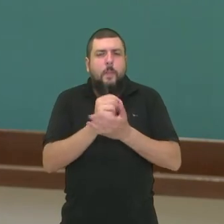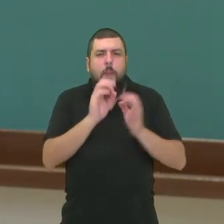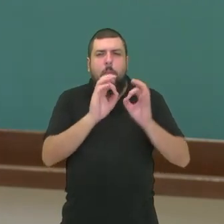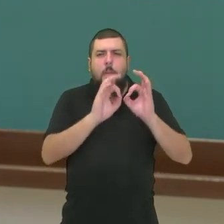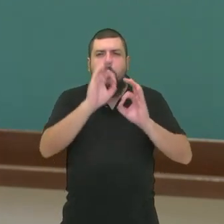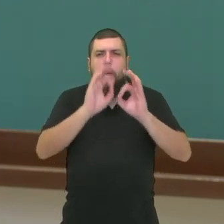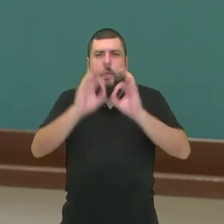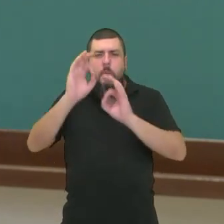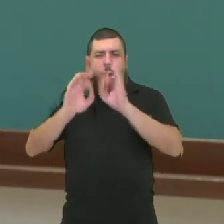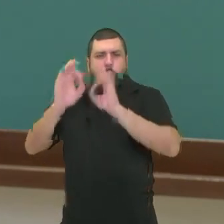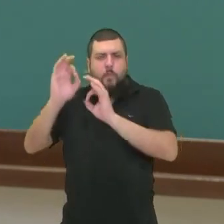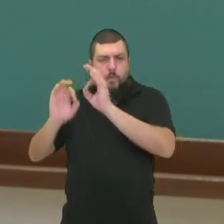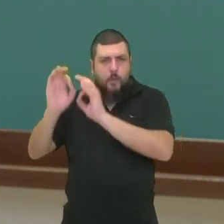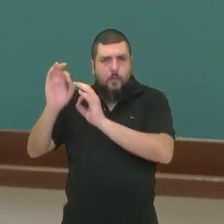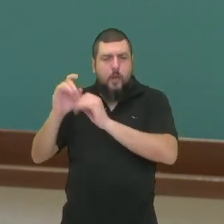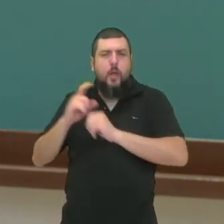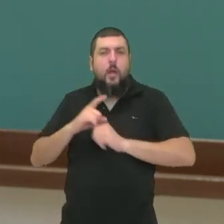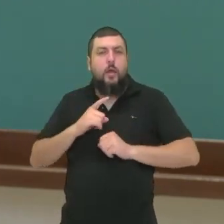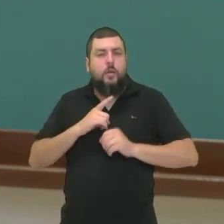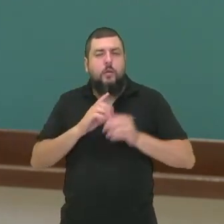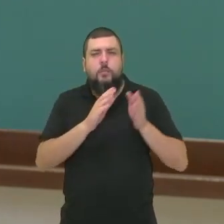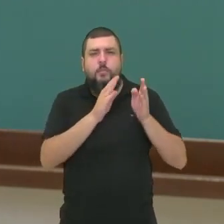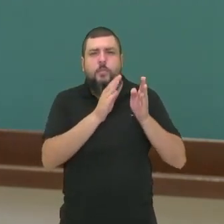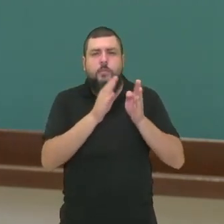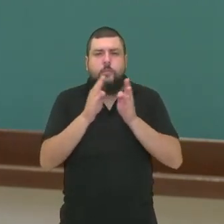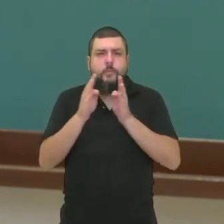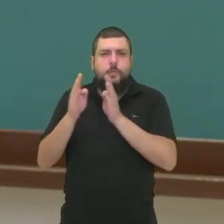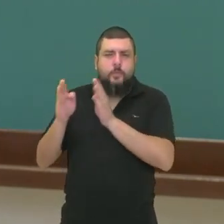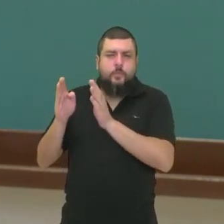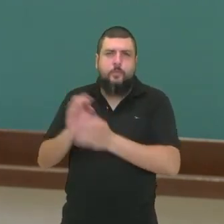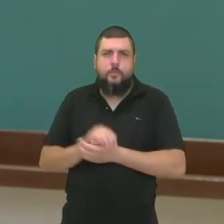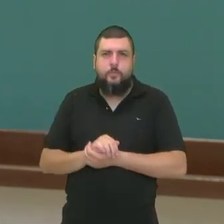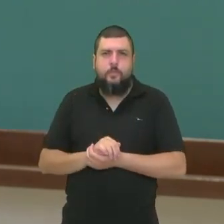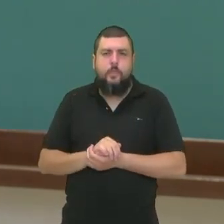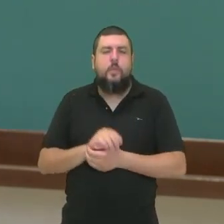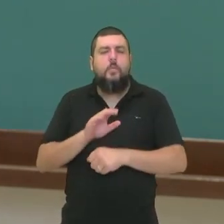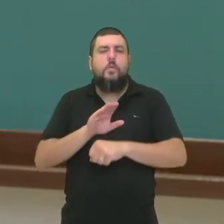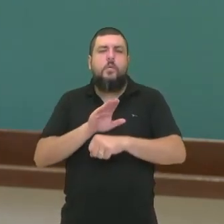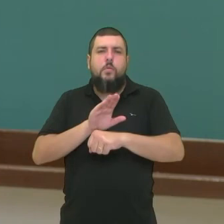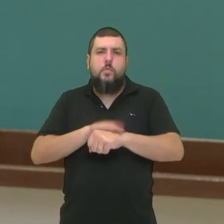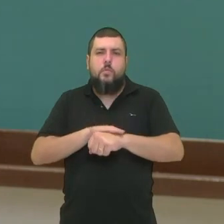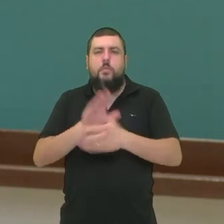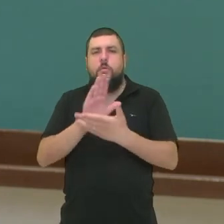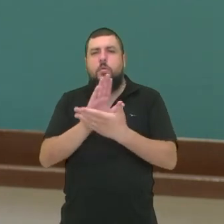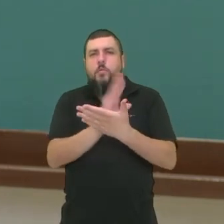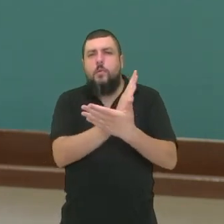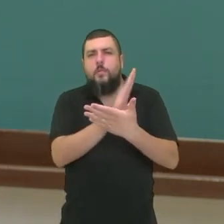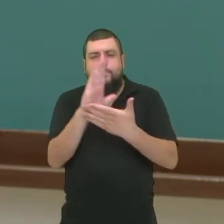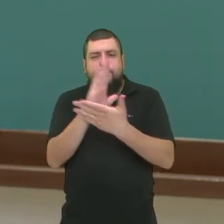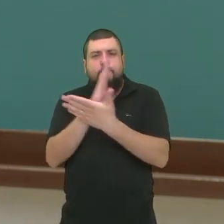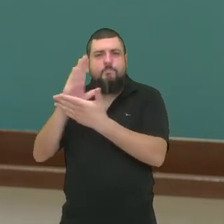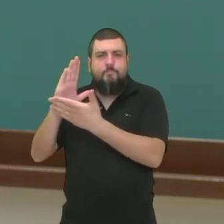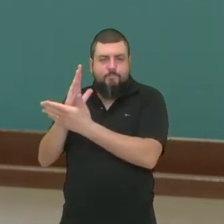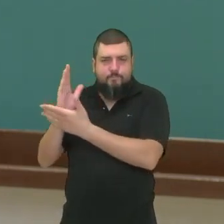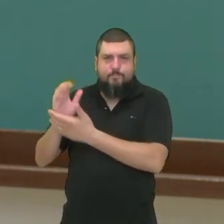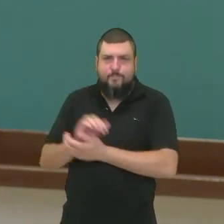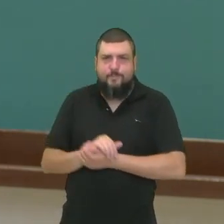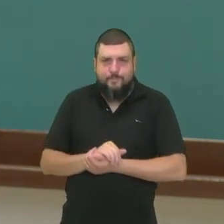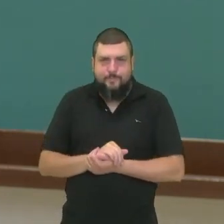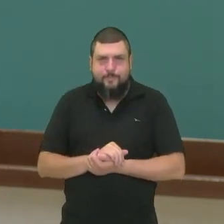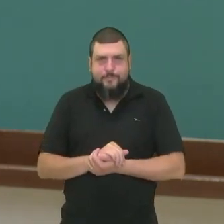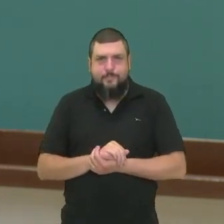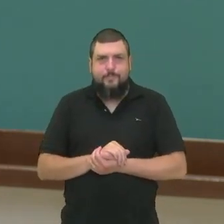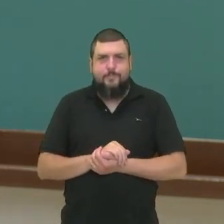essas unidades que é o compasso. Dentro dessas unidades vai ter ali os tempos, né, que serão organizados